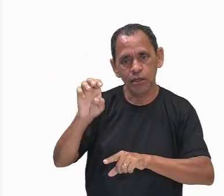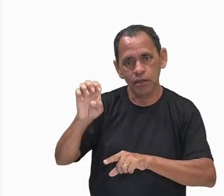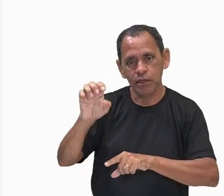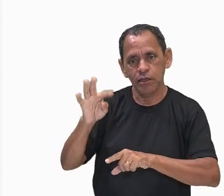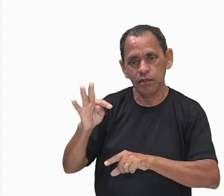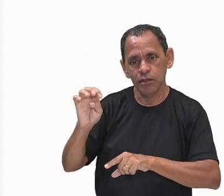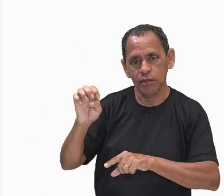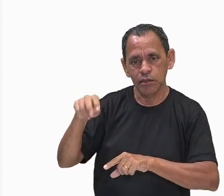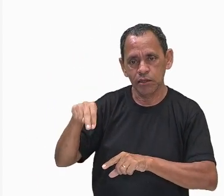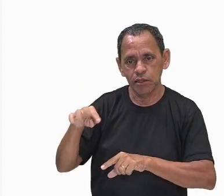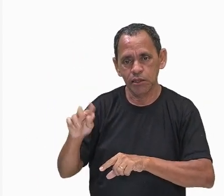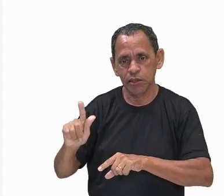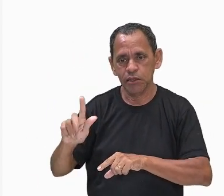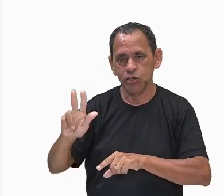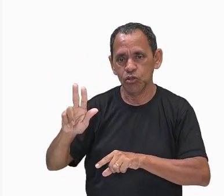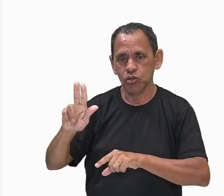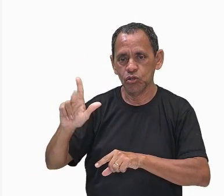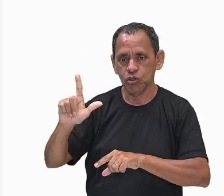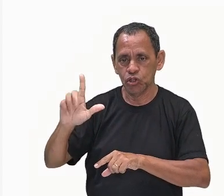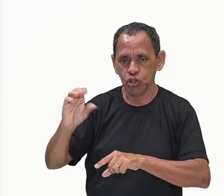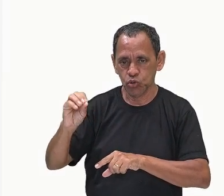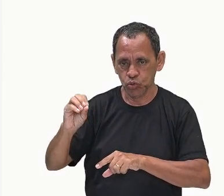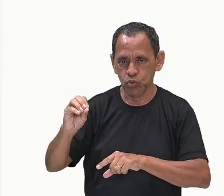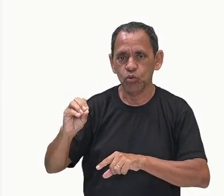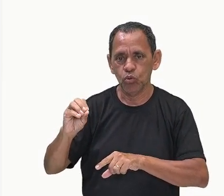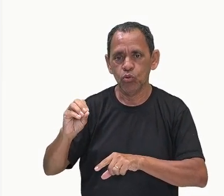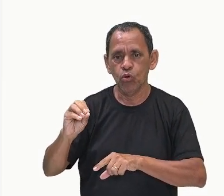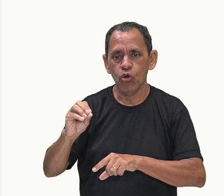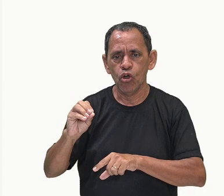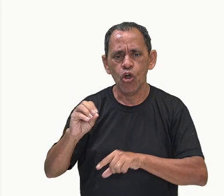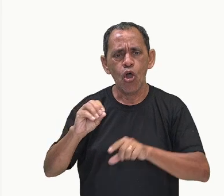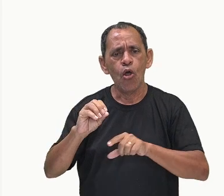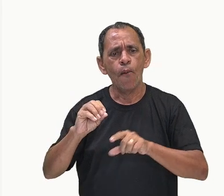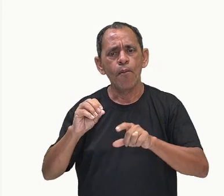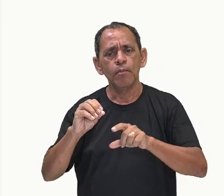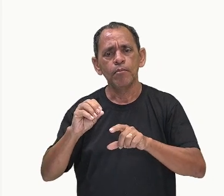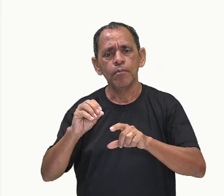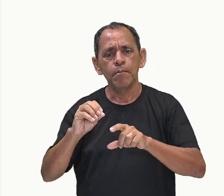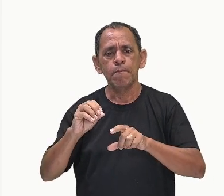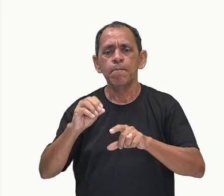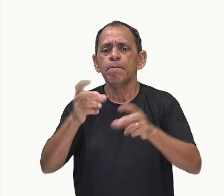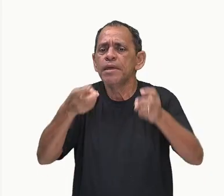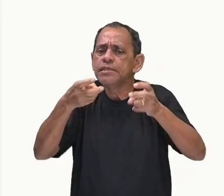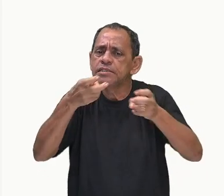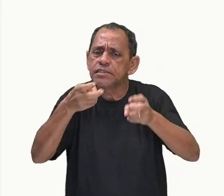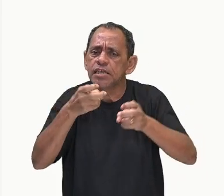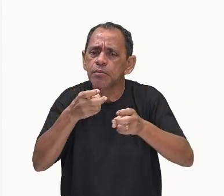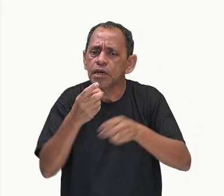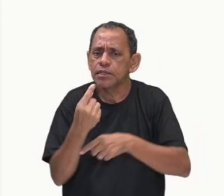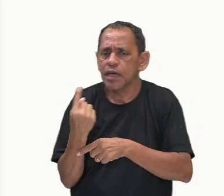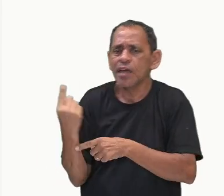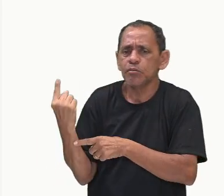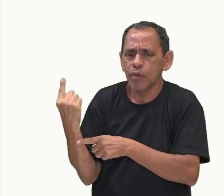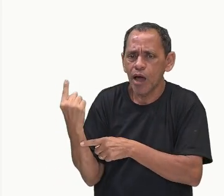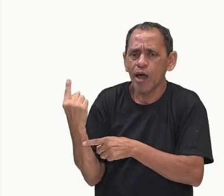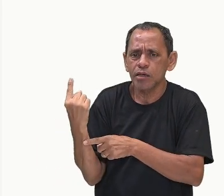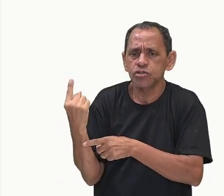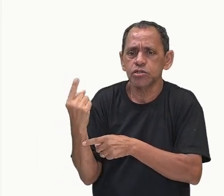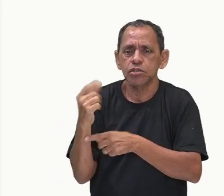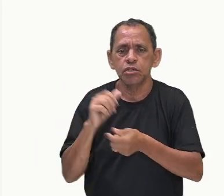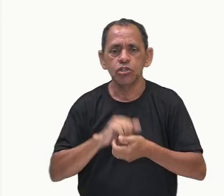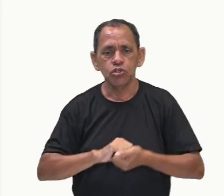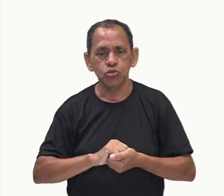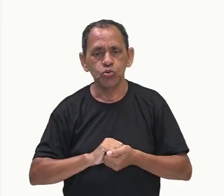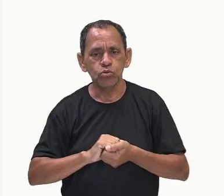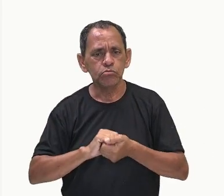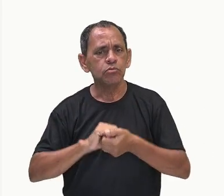aí esquerda da nossa imagem, nós temos um retângulo, não é? Nós temos um